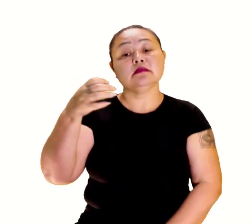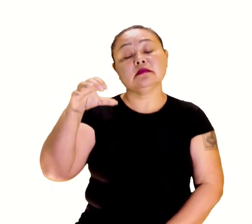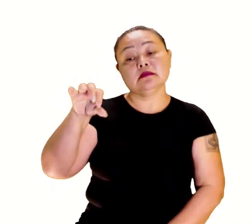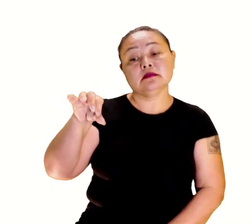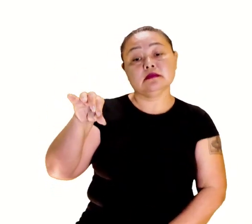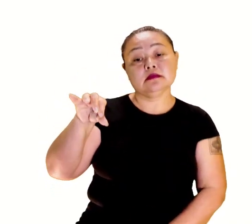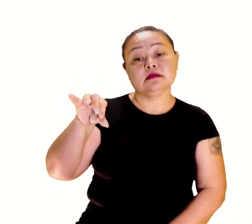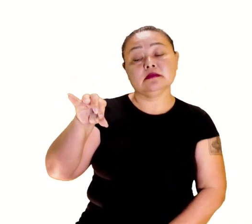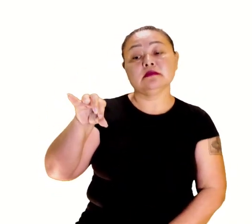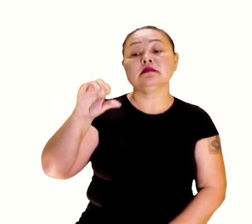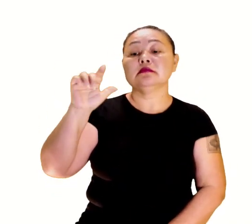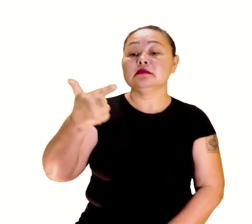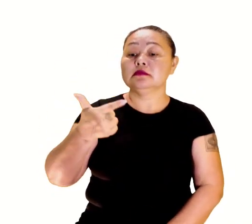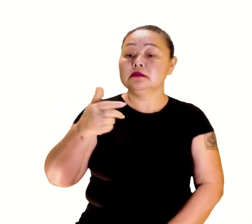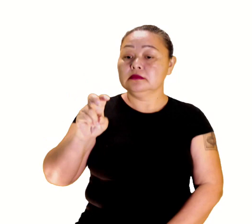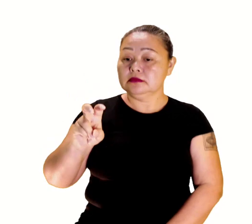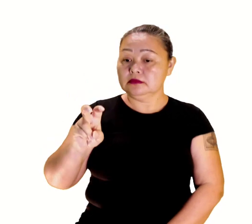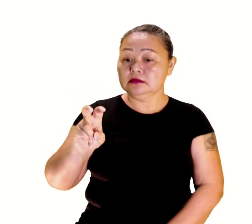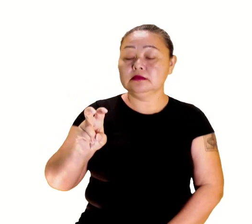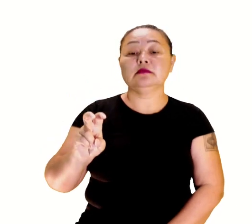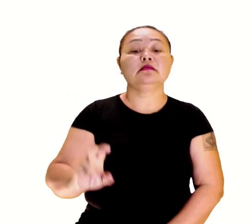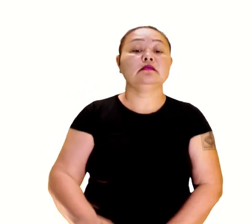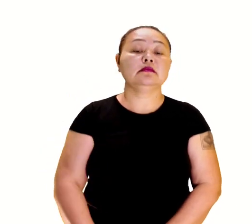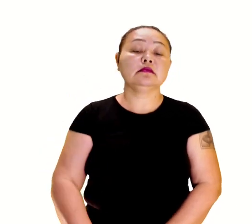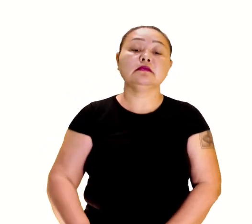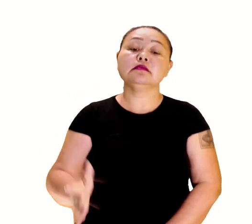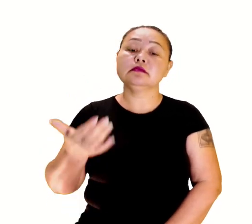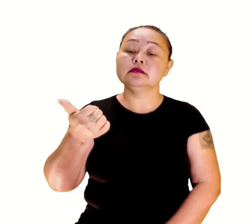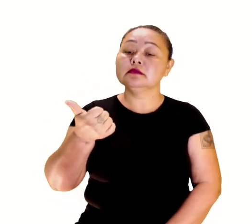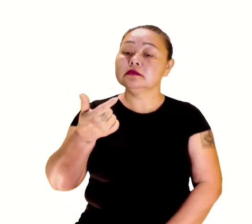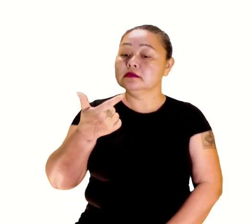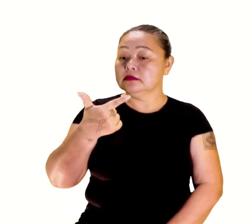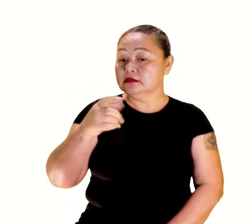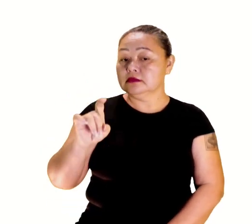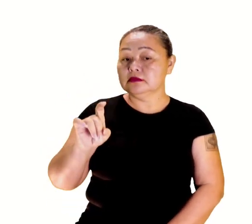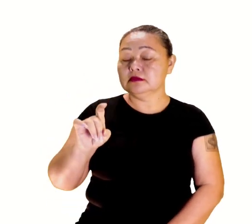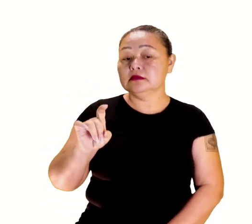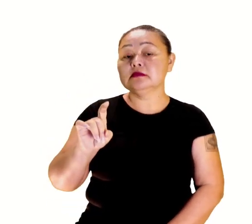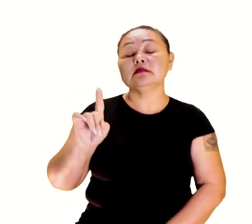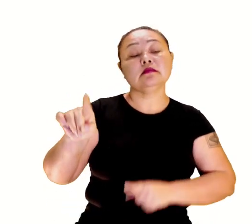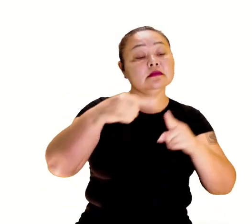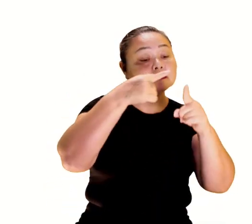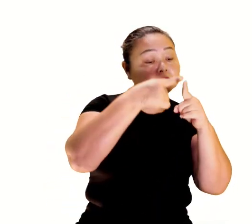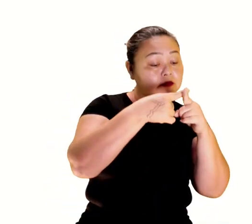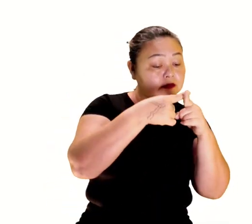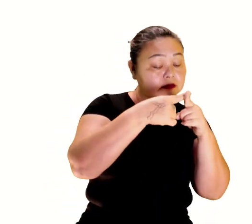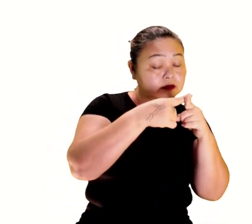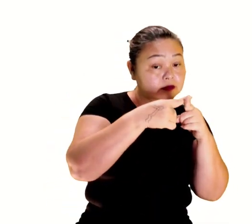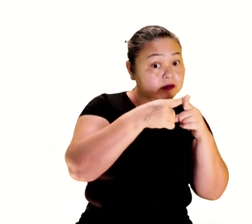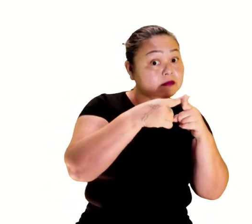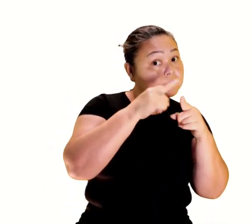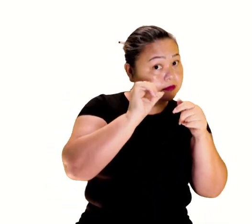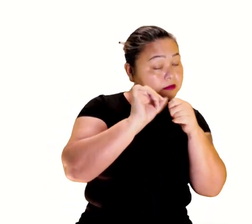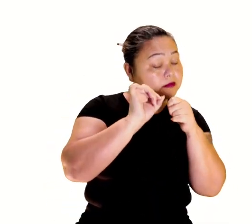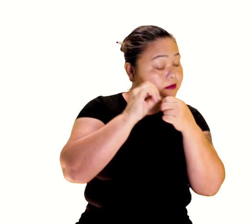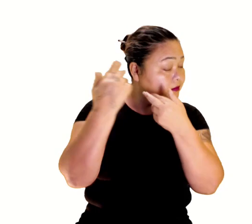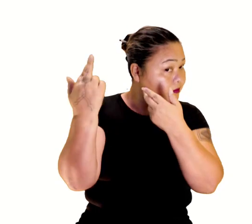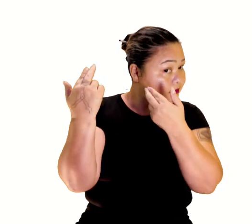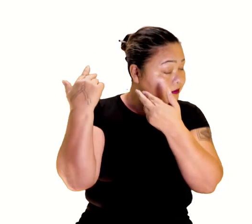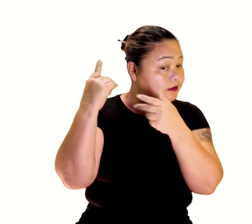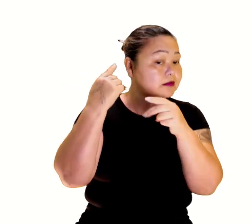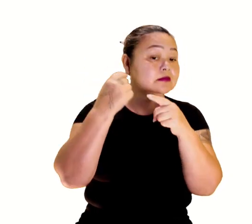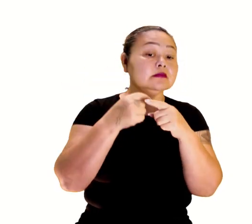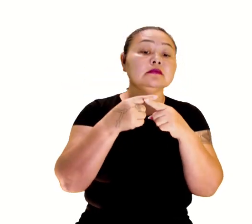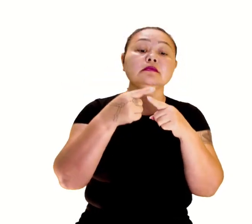Fica 25, né? Se fosse 10, 26, então 25. Tá multiplicando, agora a gente vai ter que fazer o mesmo processo. X